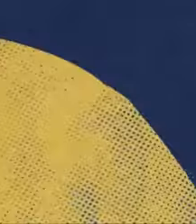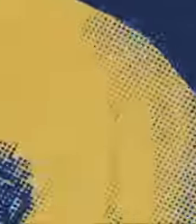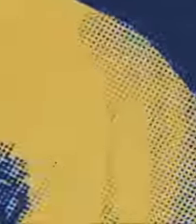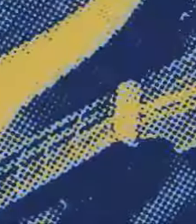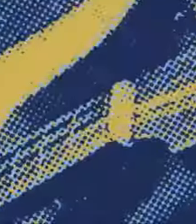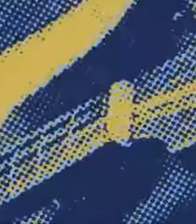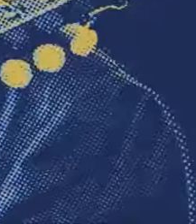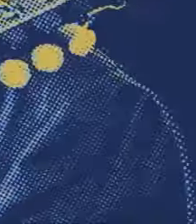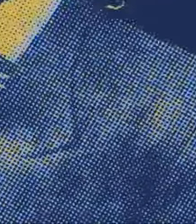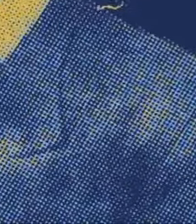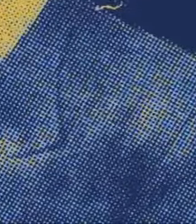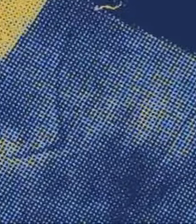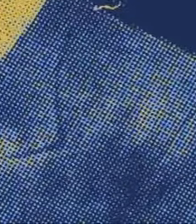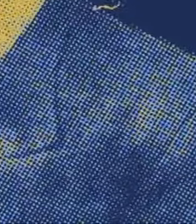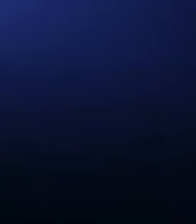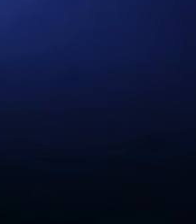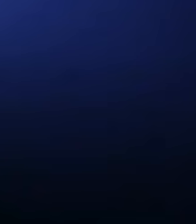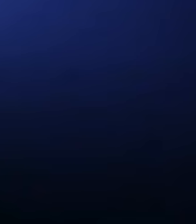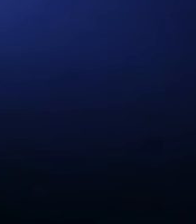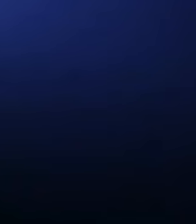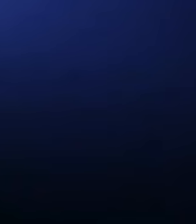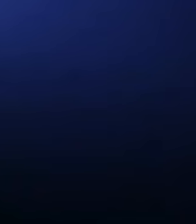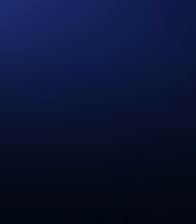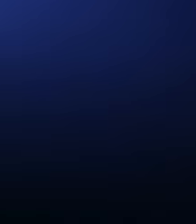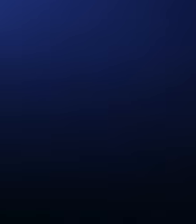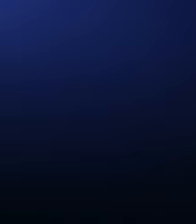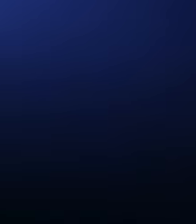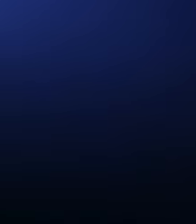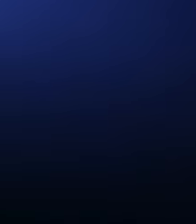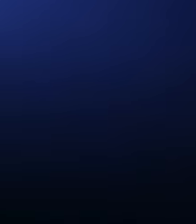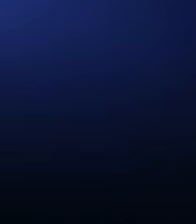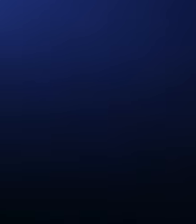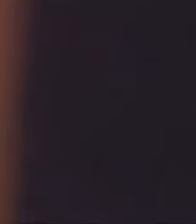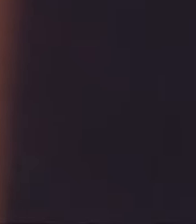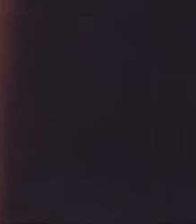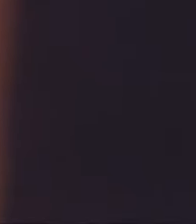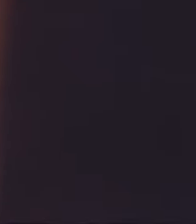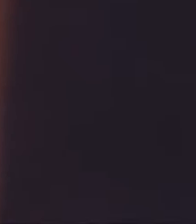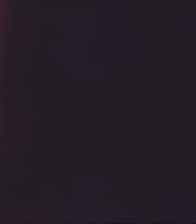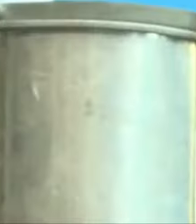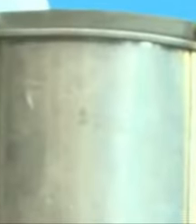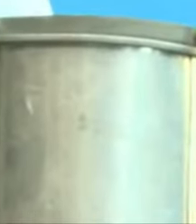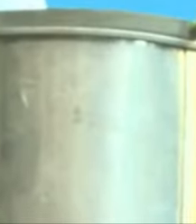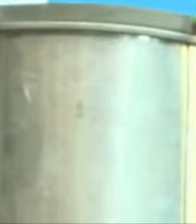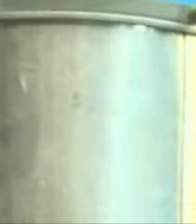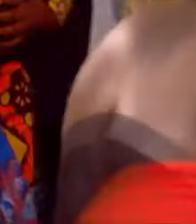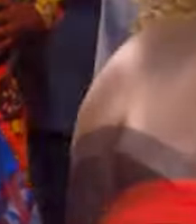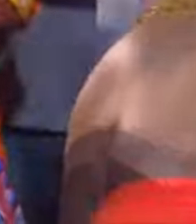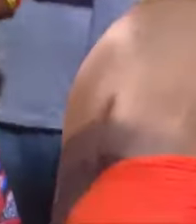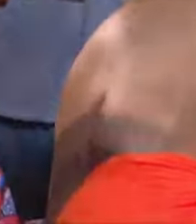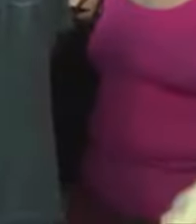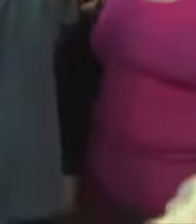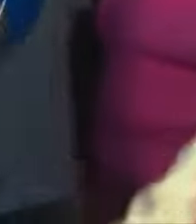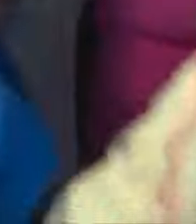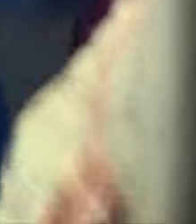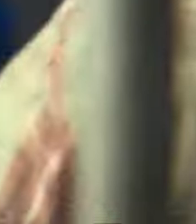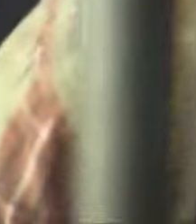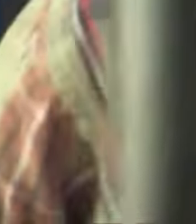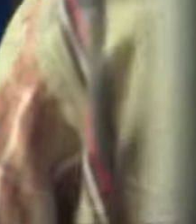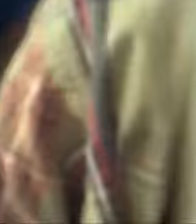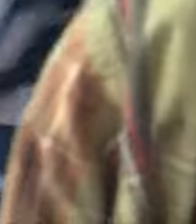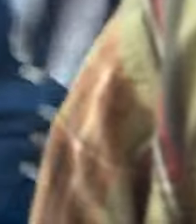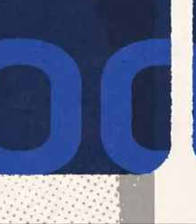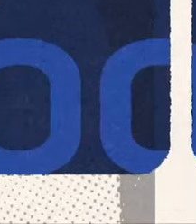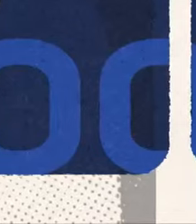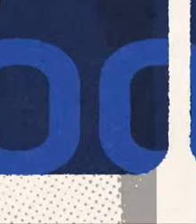História, emoção. Uma das coisas que eu mais amo na vida é a minha escola de samba, que é a Portela. E, claro, muito